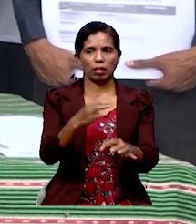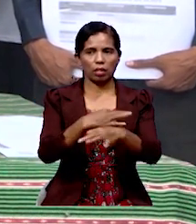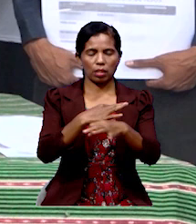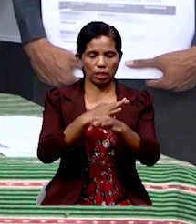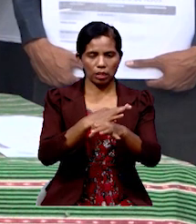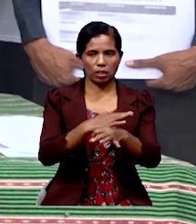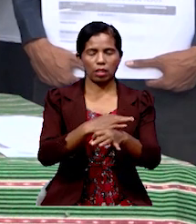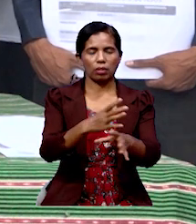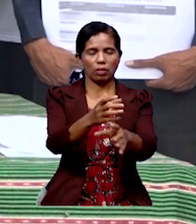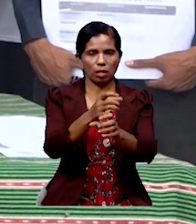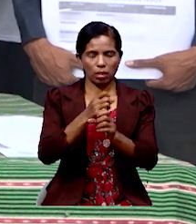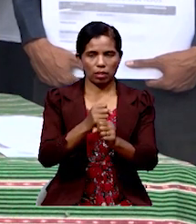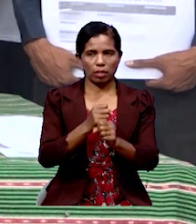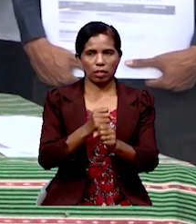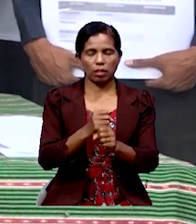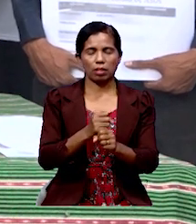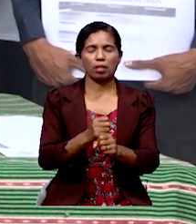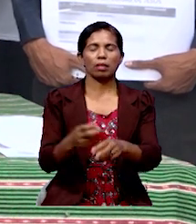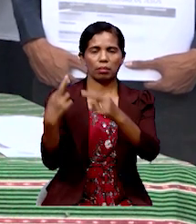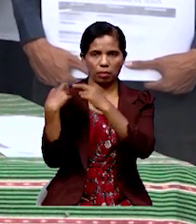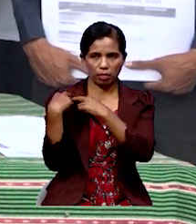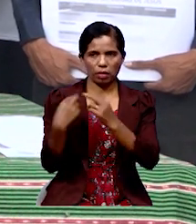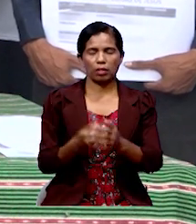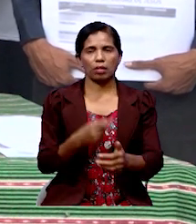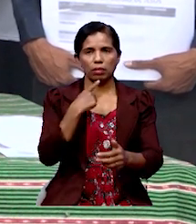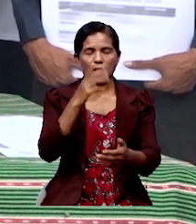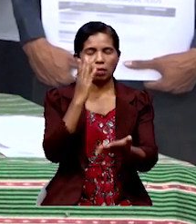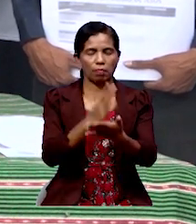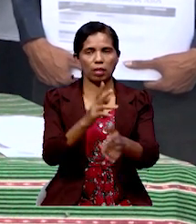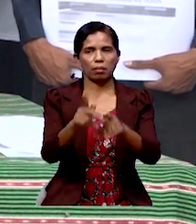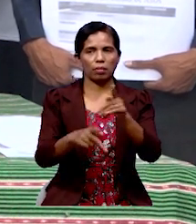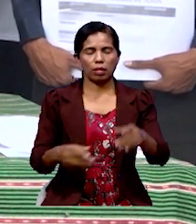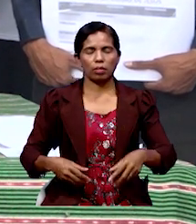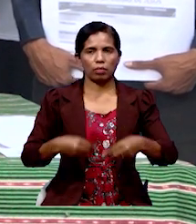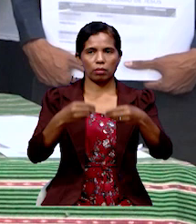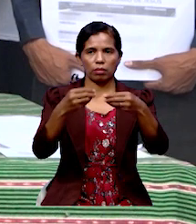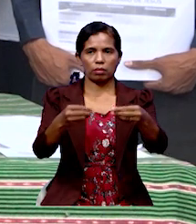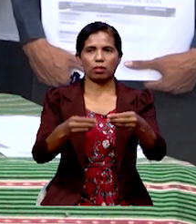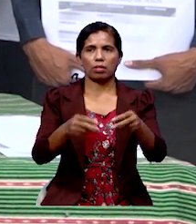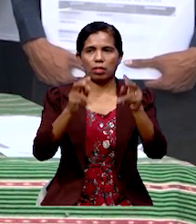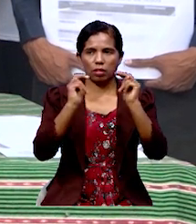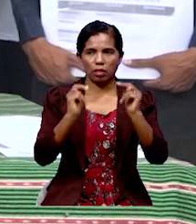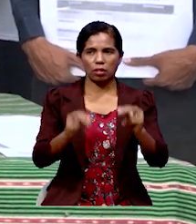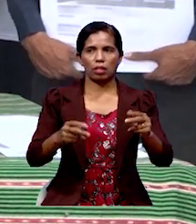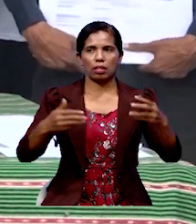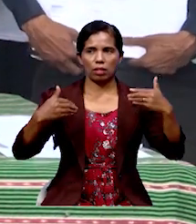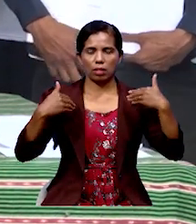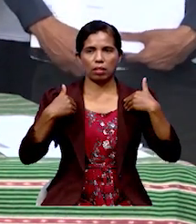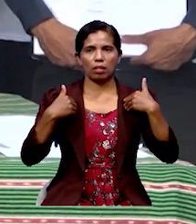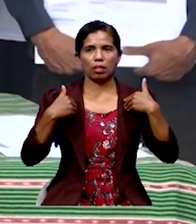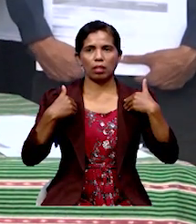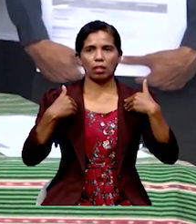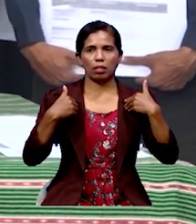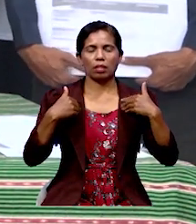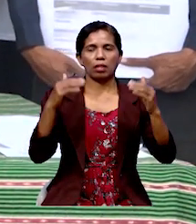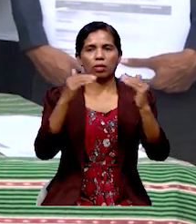atu hadau conflitos, hadau poder. Atu suspende a medida, atu for penas de suspensão, tem que ir a reunião